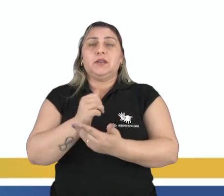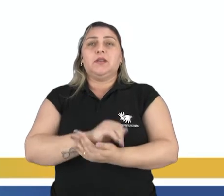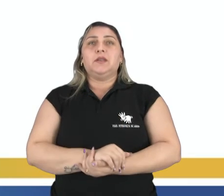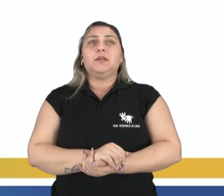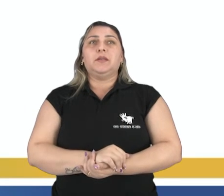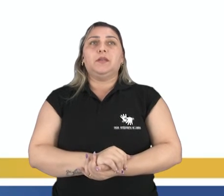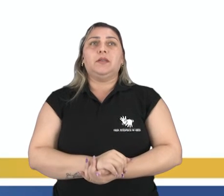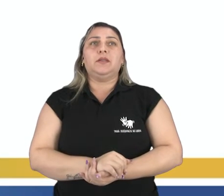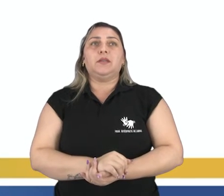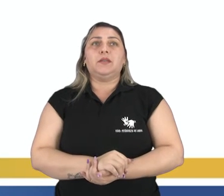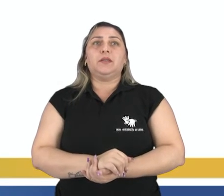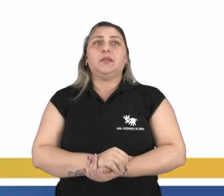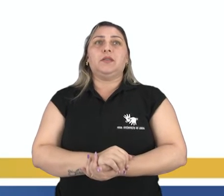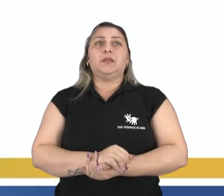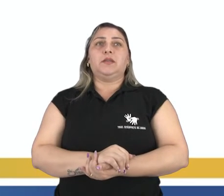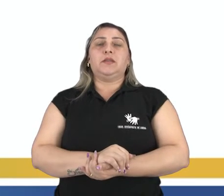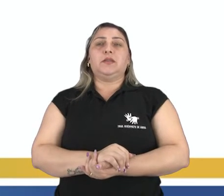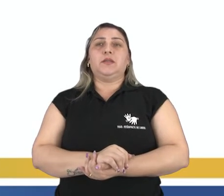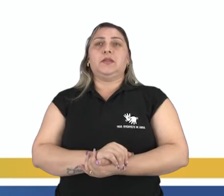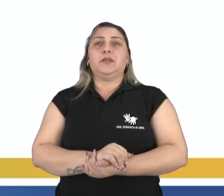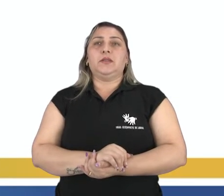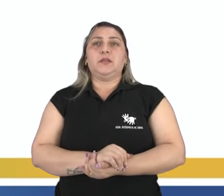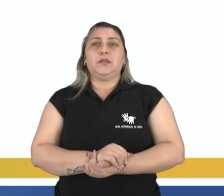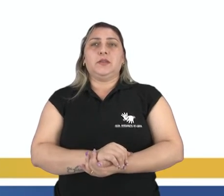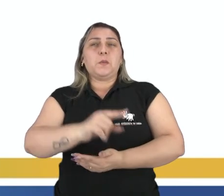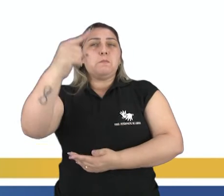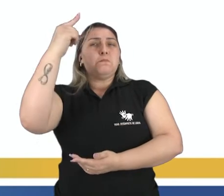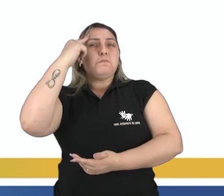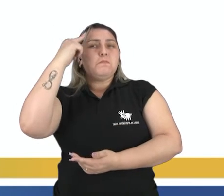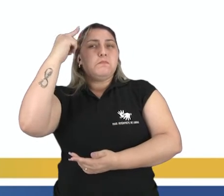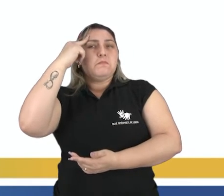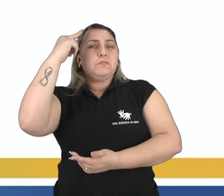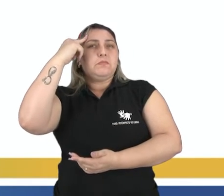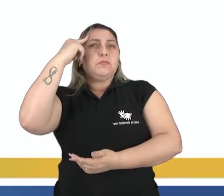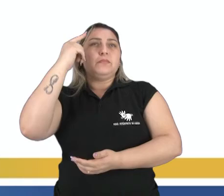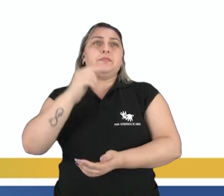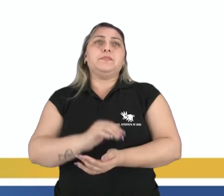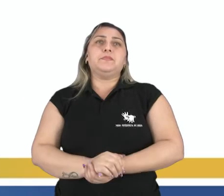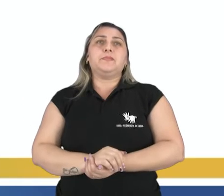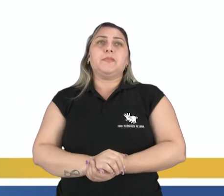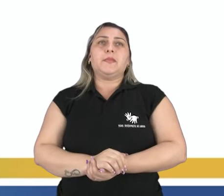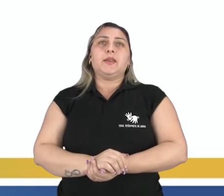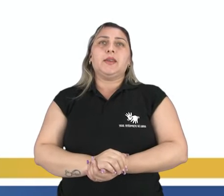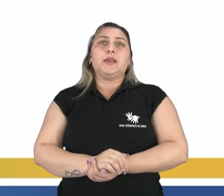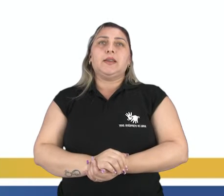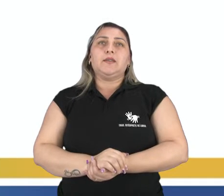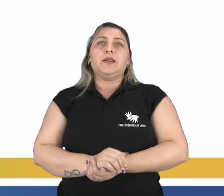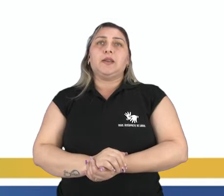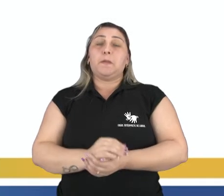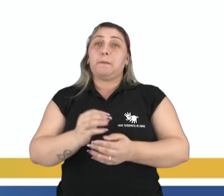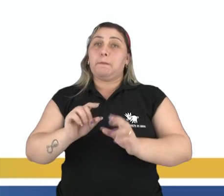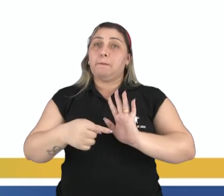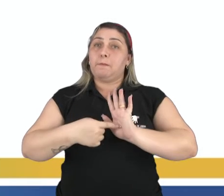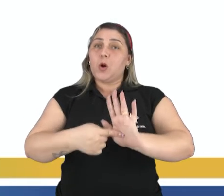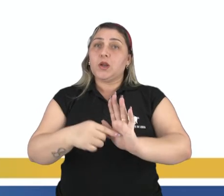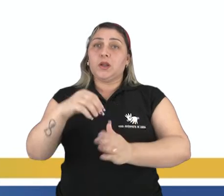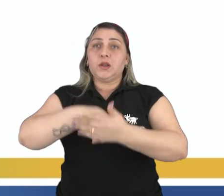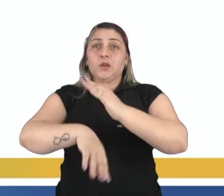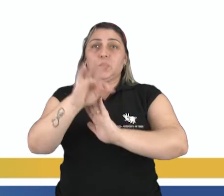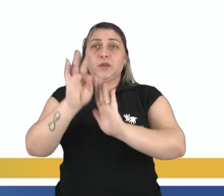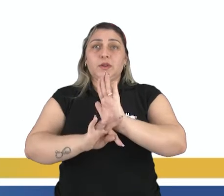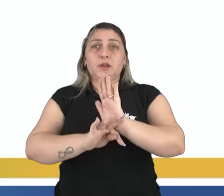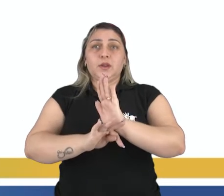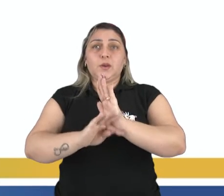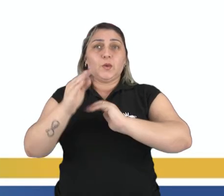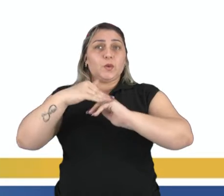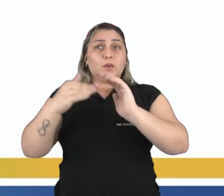anterior, né? Certo? Vai focar na reflexão, tá? Nem tudo ele vai ser expresso dentro daquele texto, porque